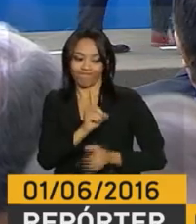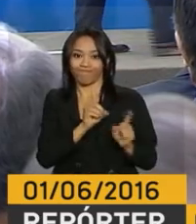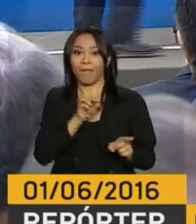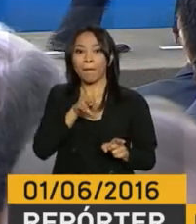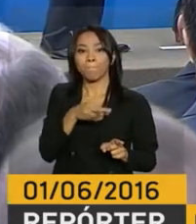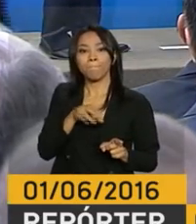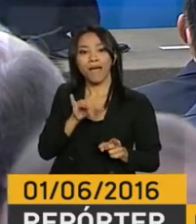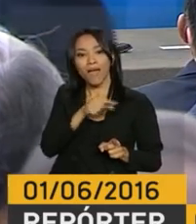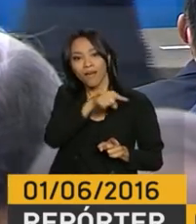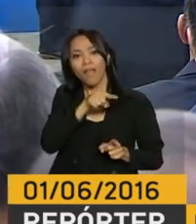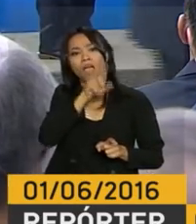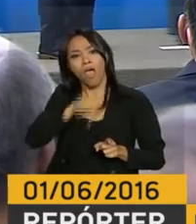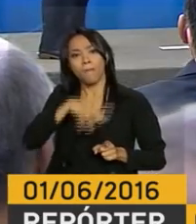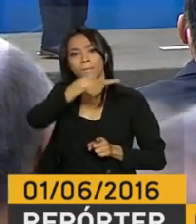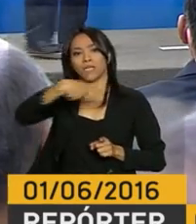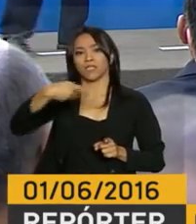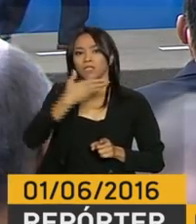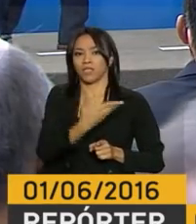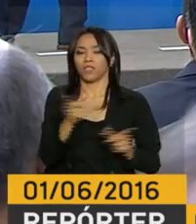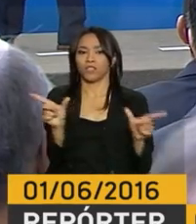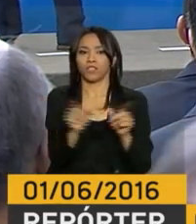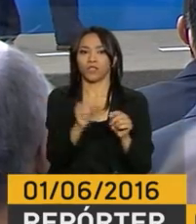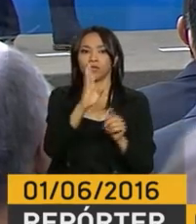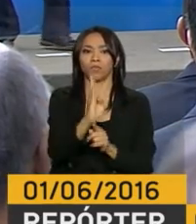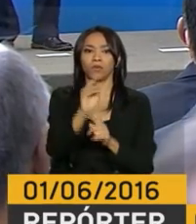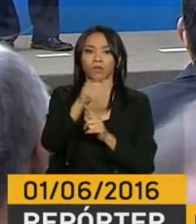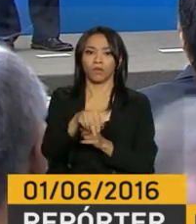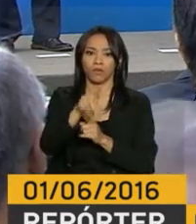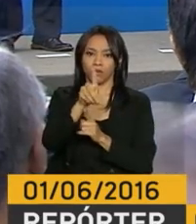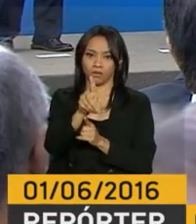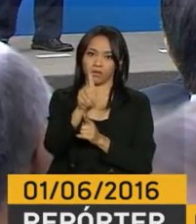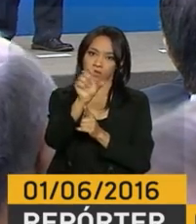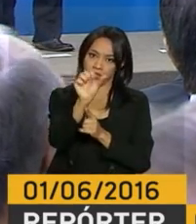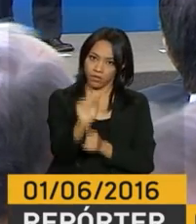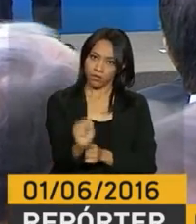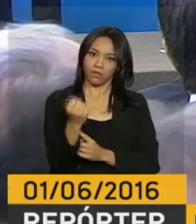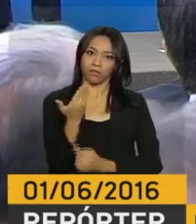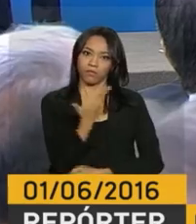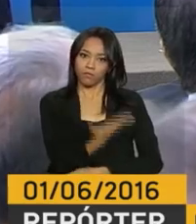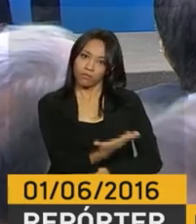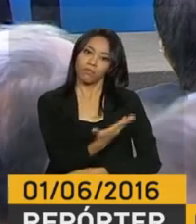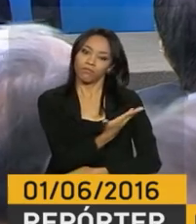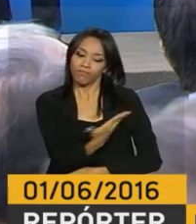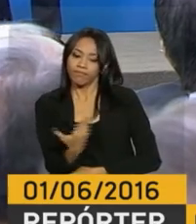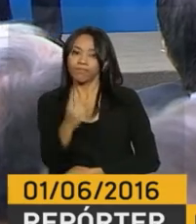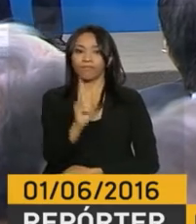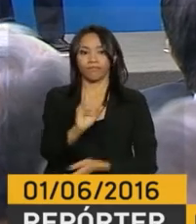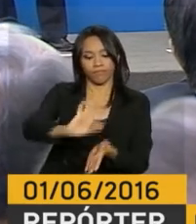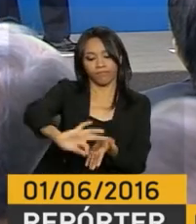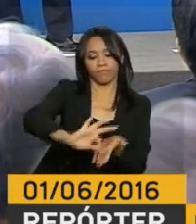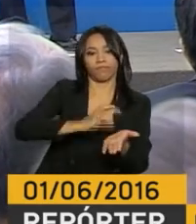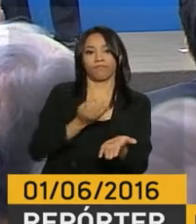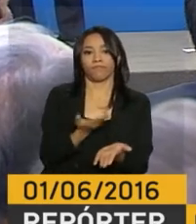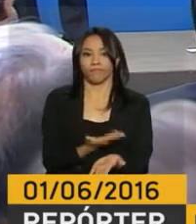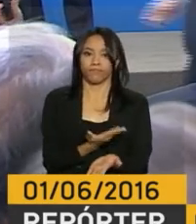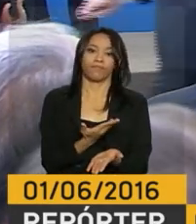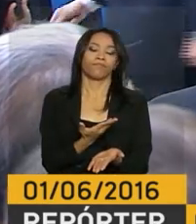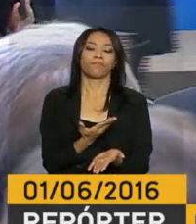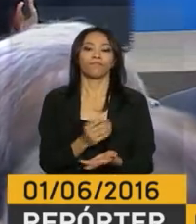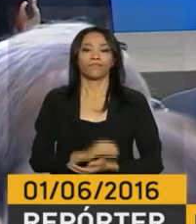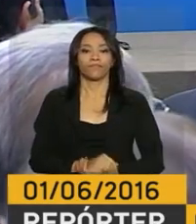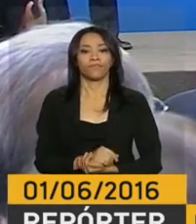cargo de presidente do Banco Nacional de desenvolvimento econômico e social bnd a